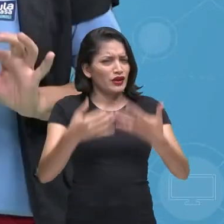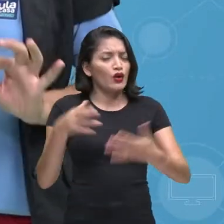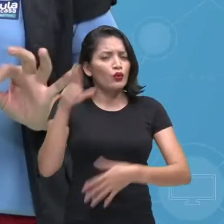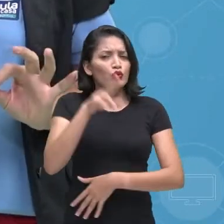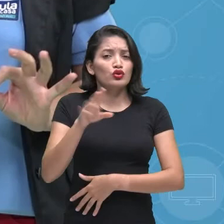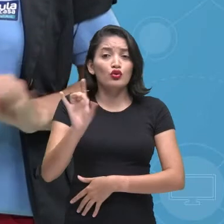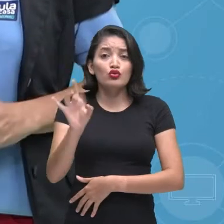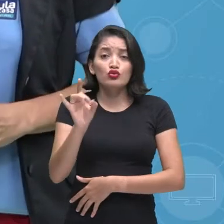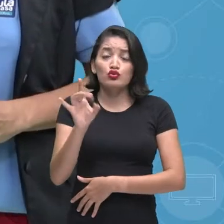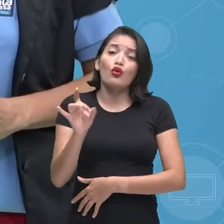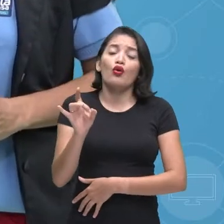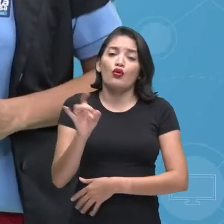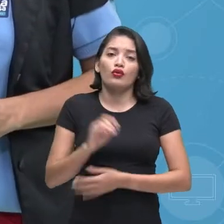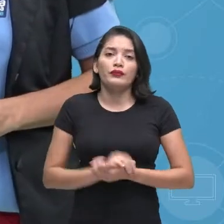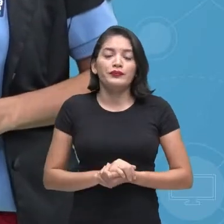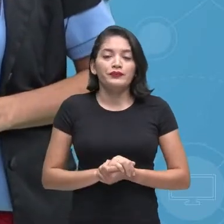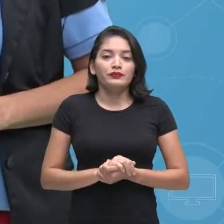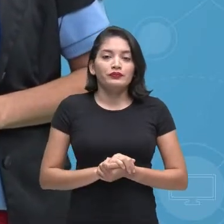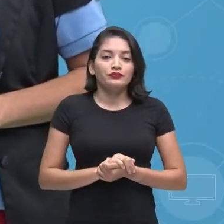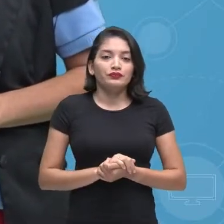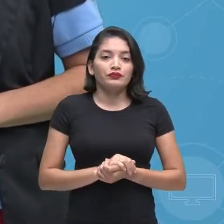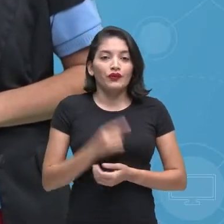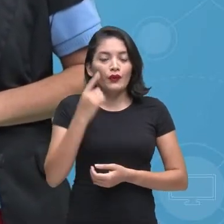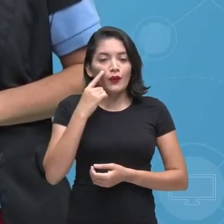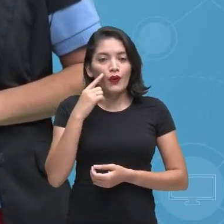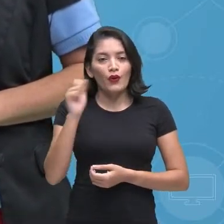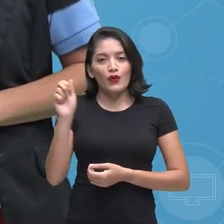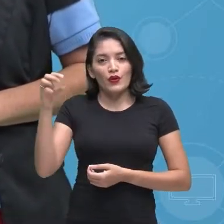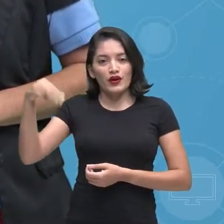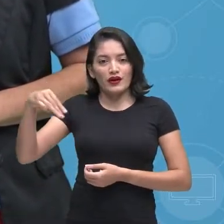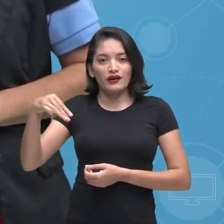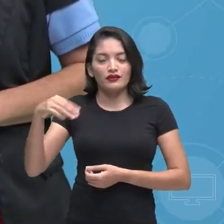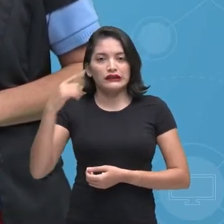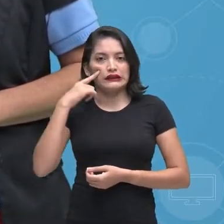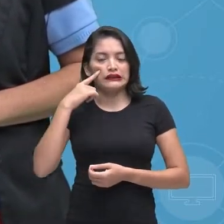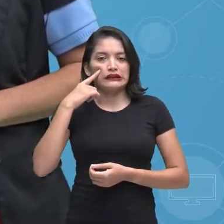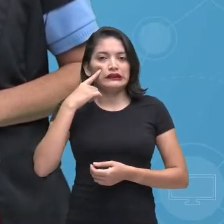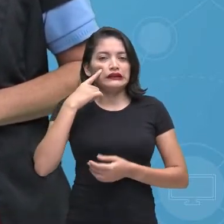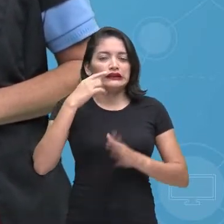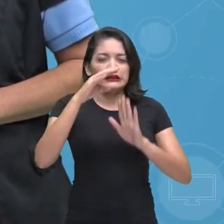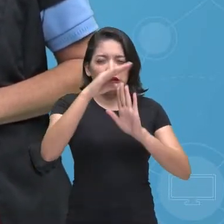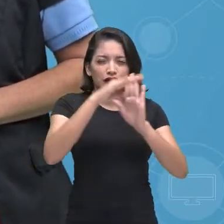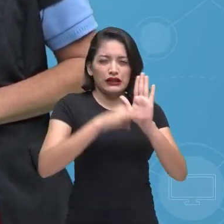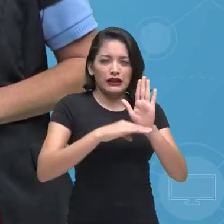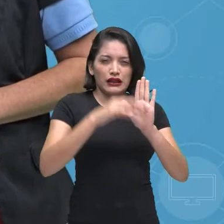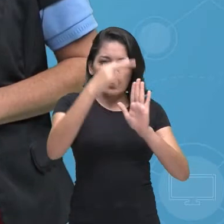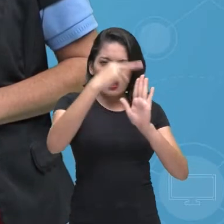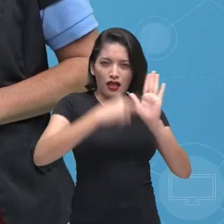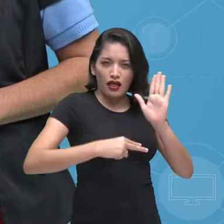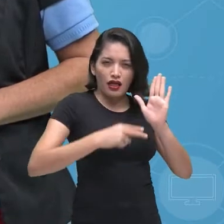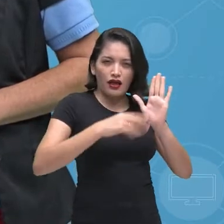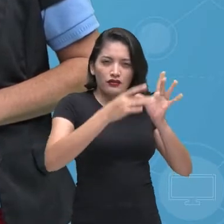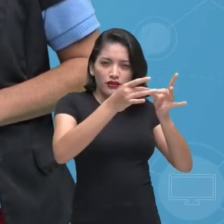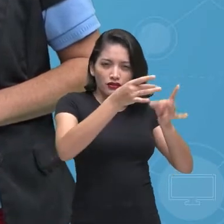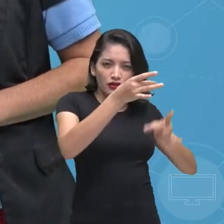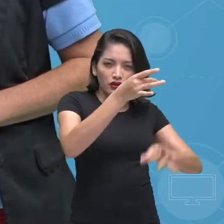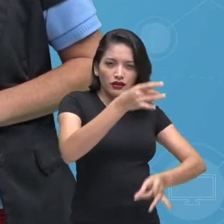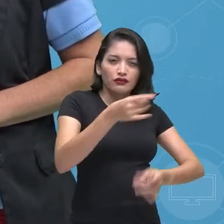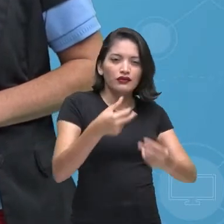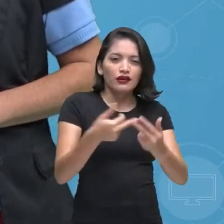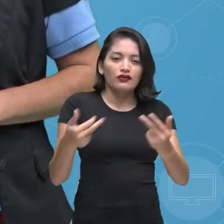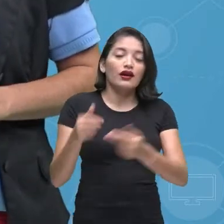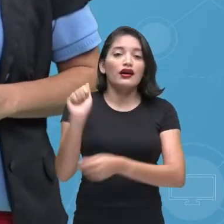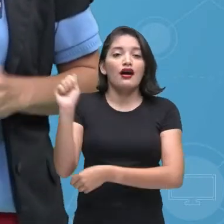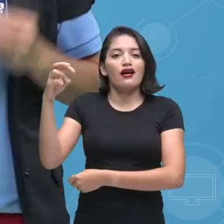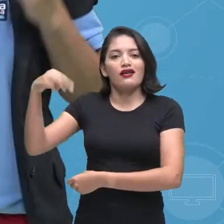utilizar somente o vovô Olha só dá uma olhadinha aqui ó aí ai a